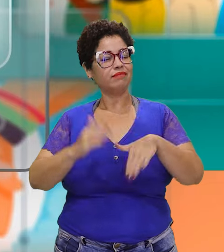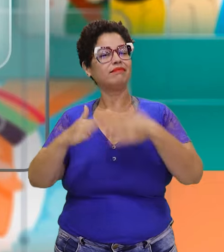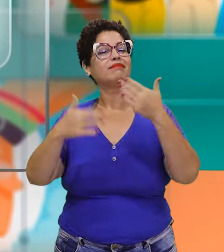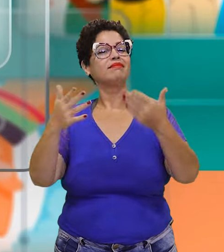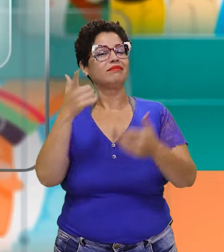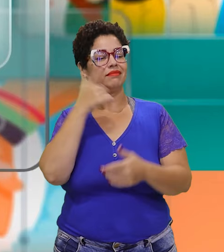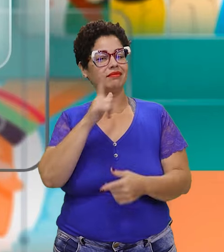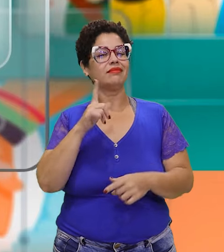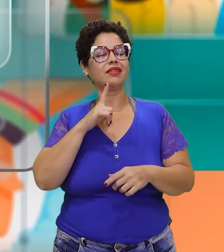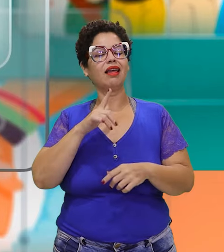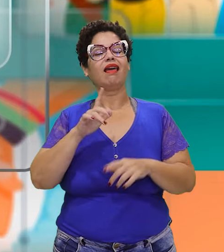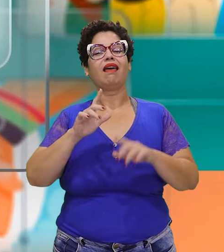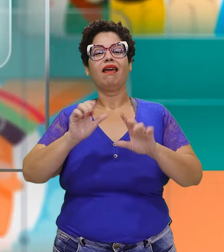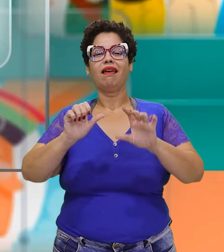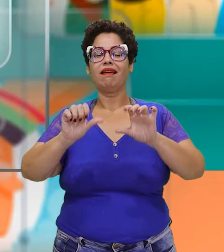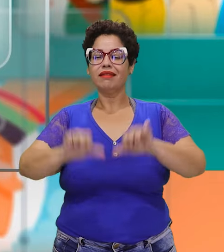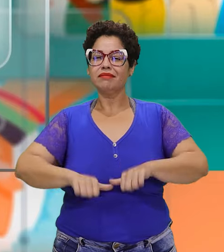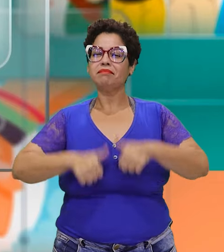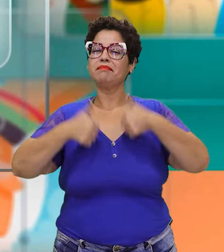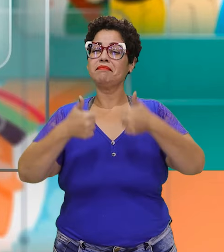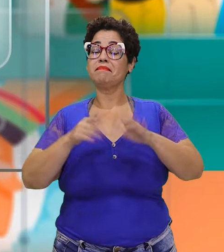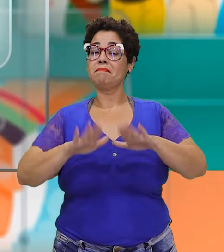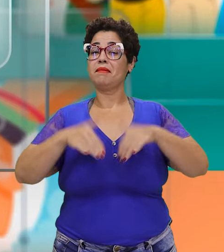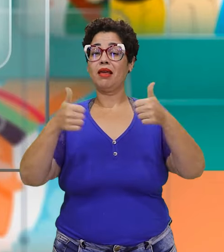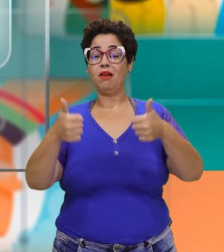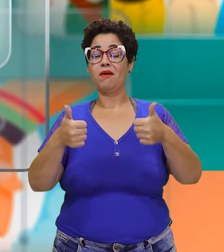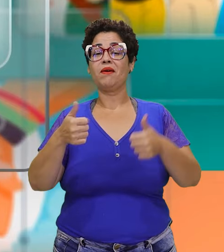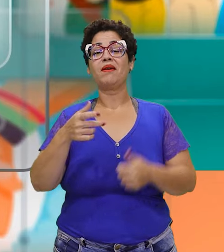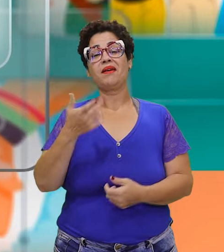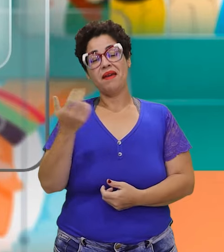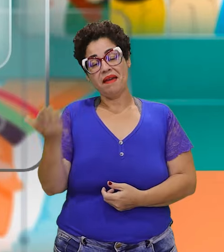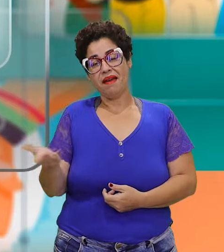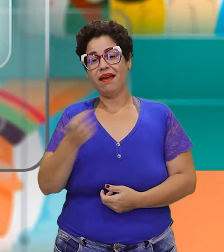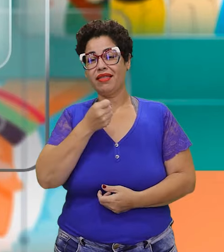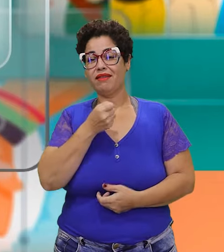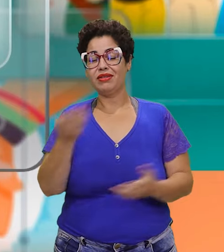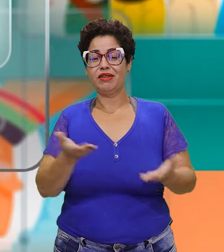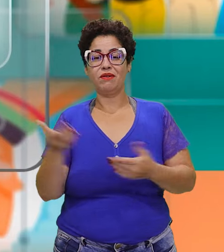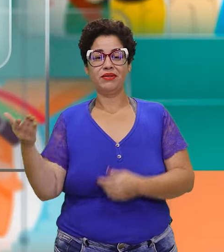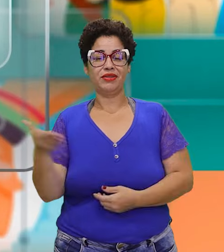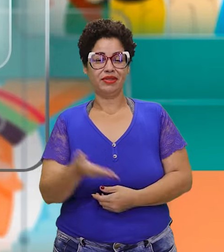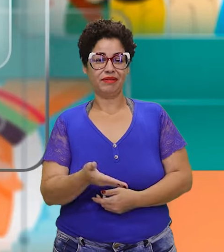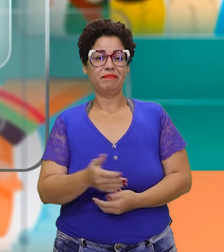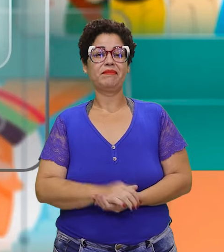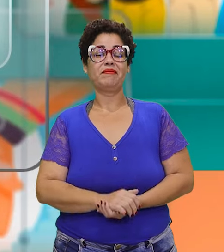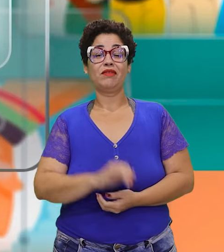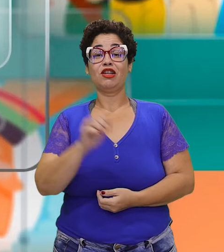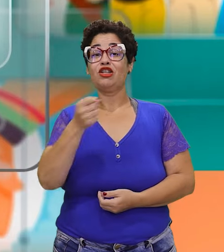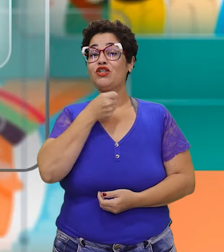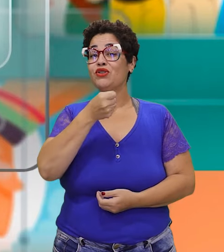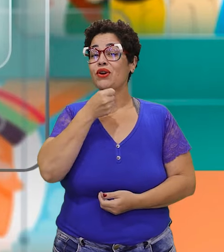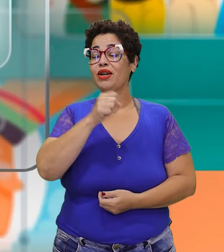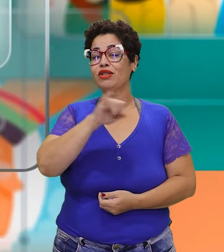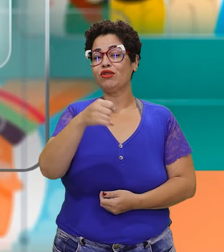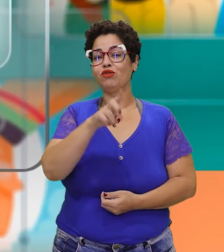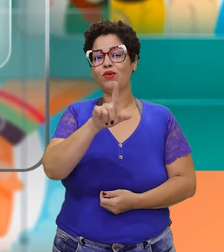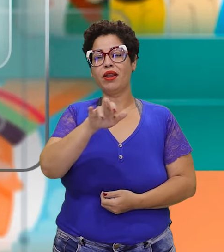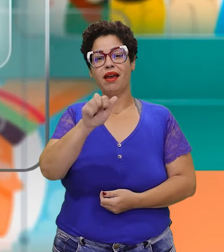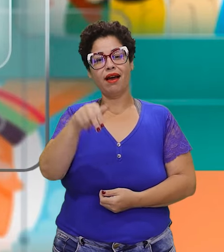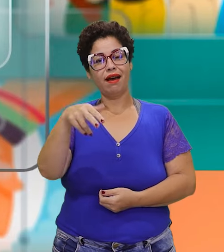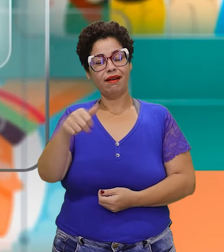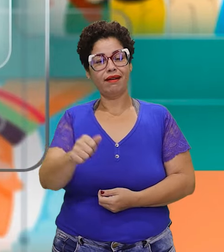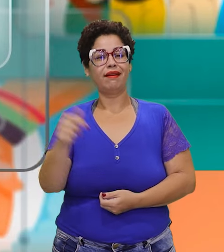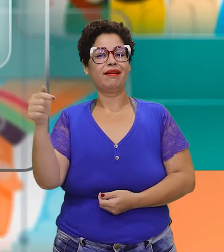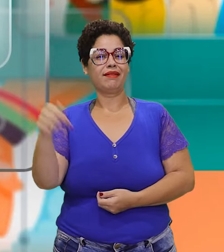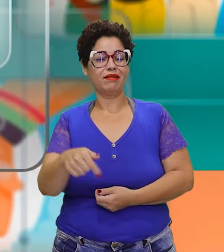desenvolver uma resiliência impressionante, como é o caso da nossa entrevistada de hoje, a jornalista Juliana Heleno